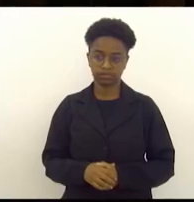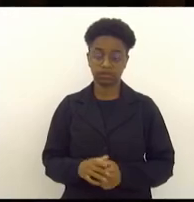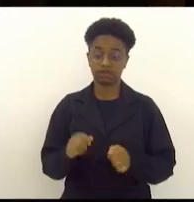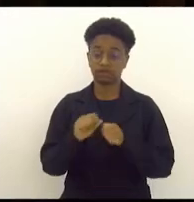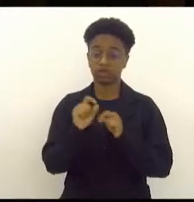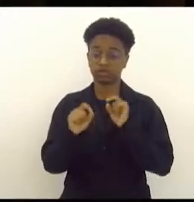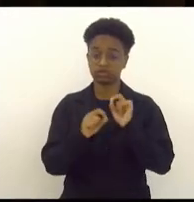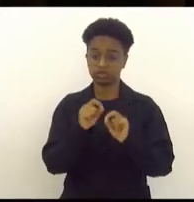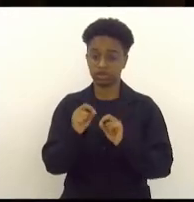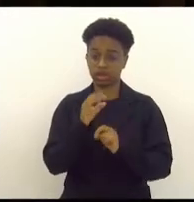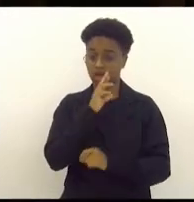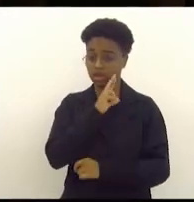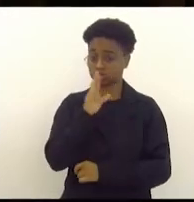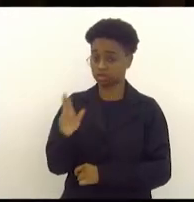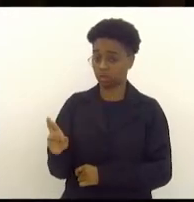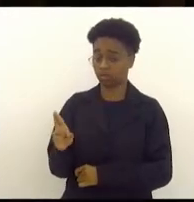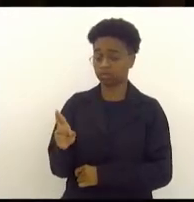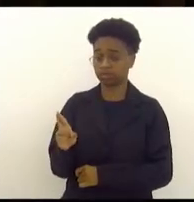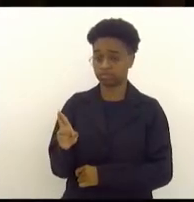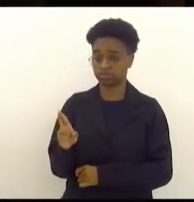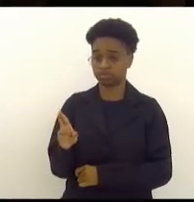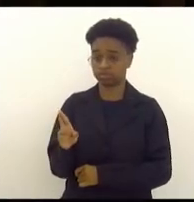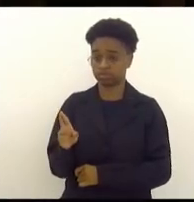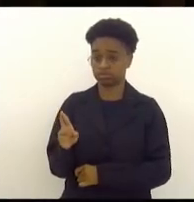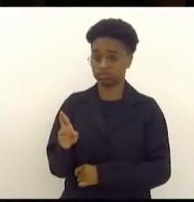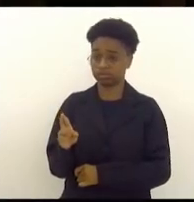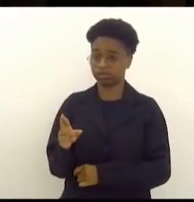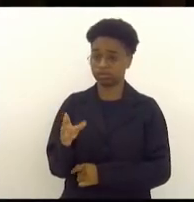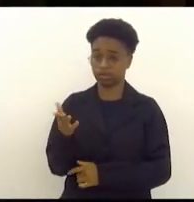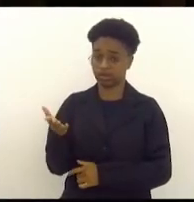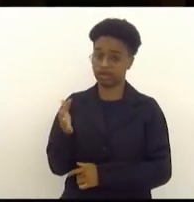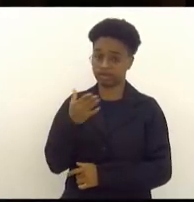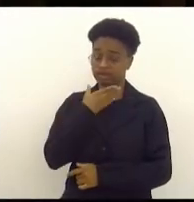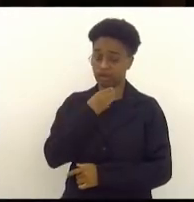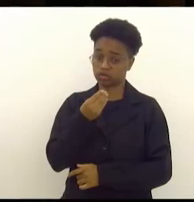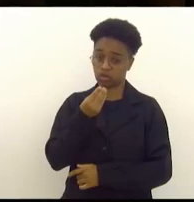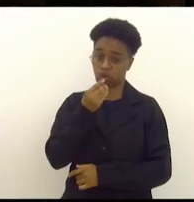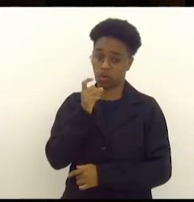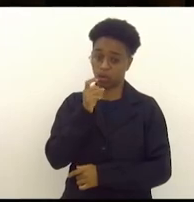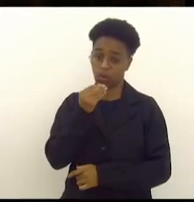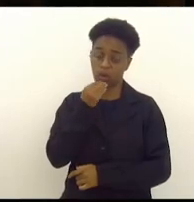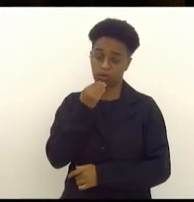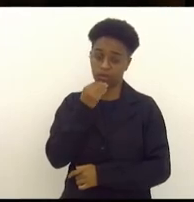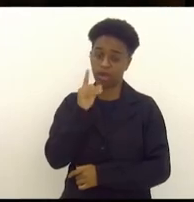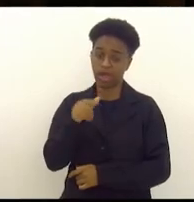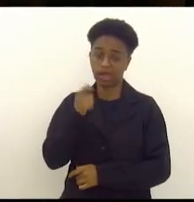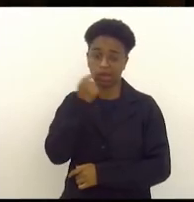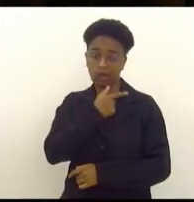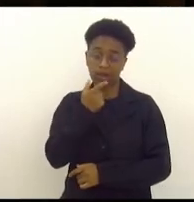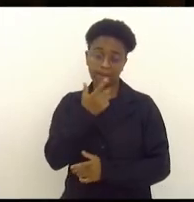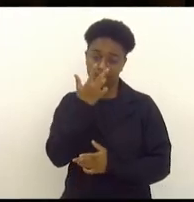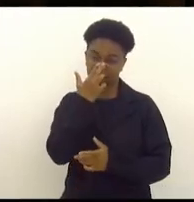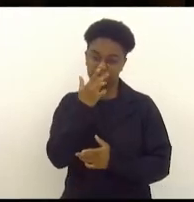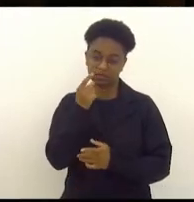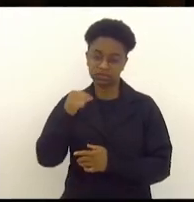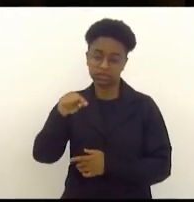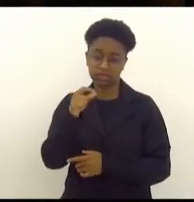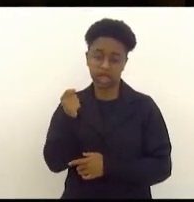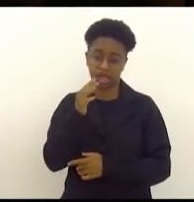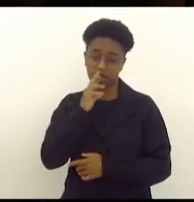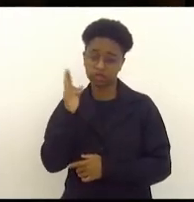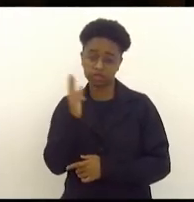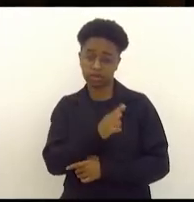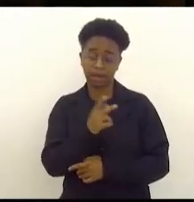faz ele responde o perfil fake né obviamente de comédia é mais ou menos você respondeu uma uma piada